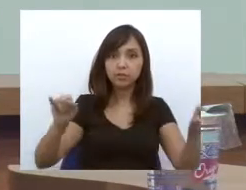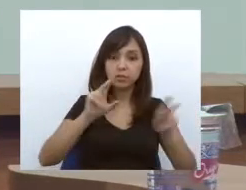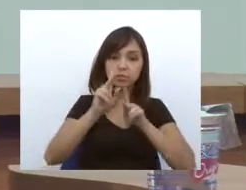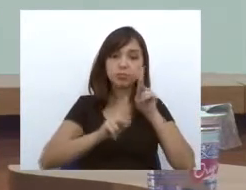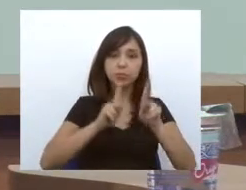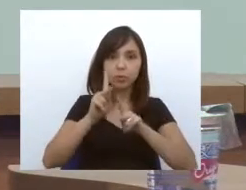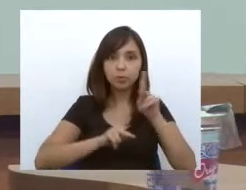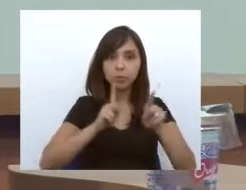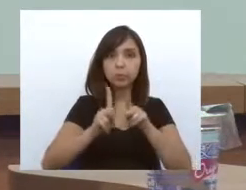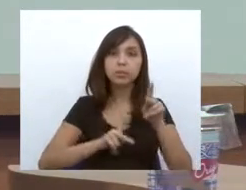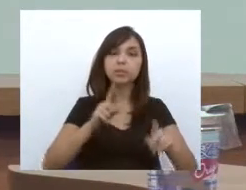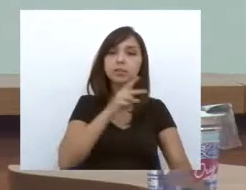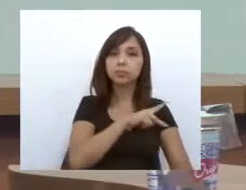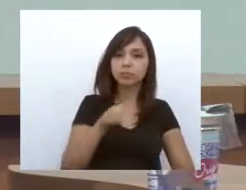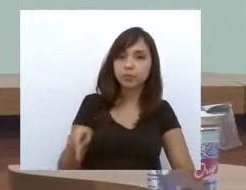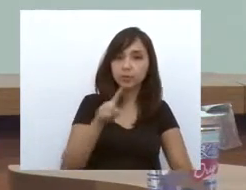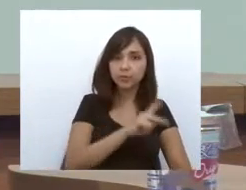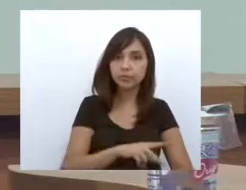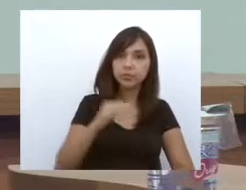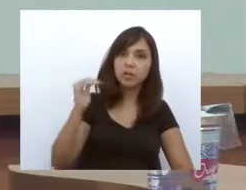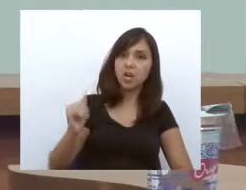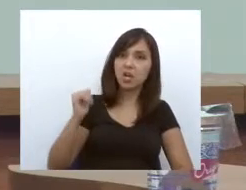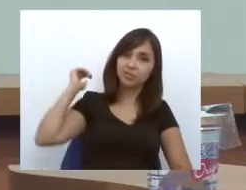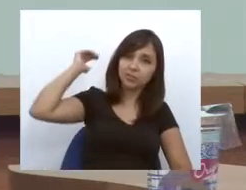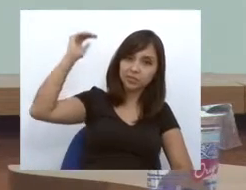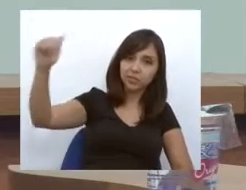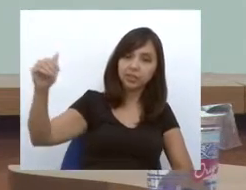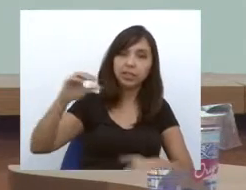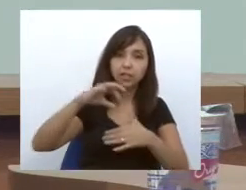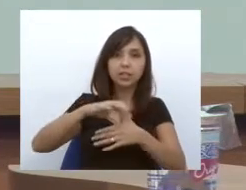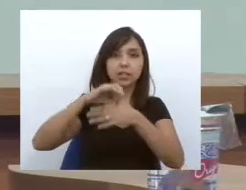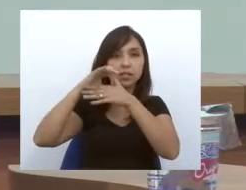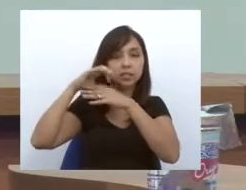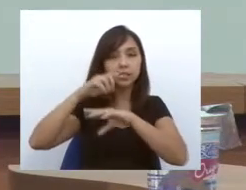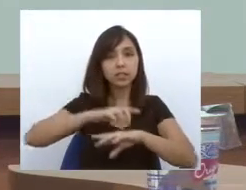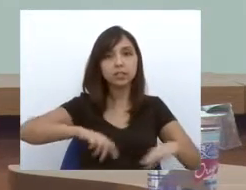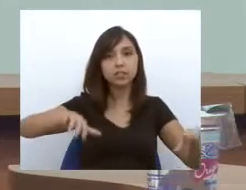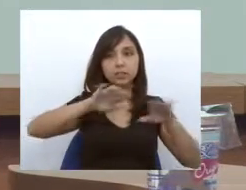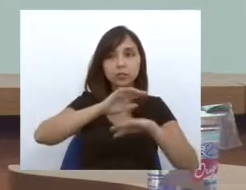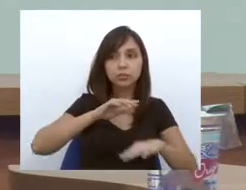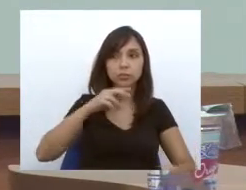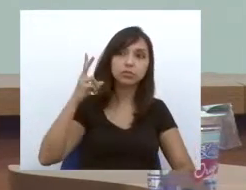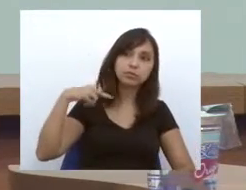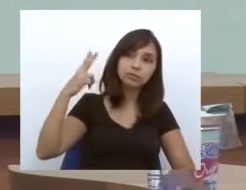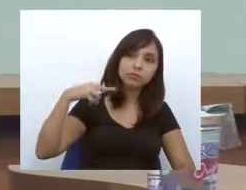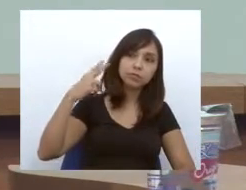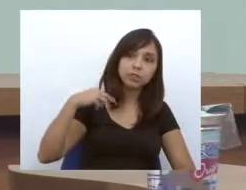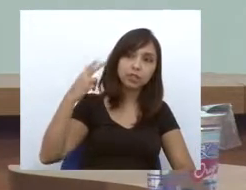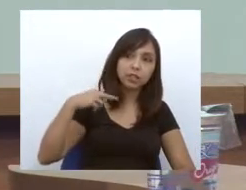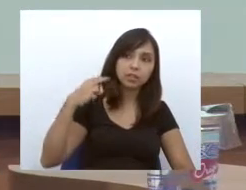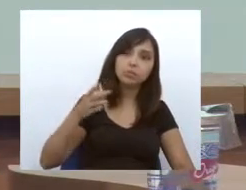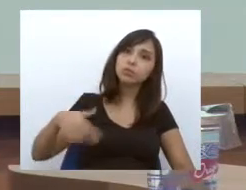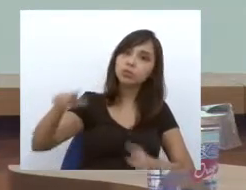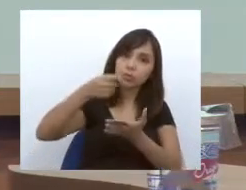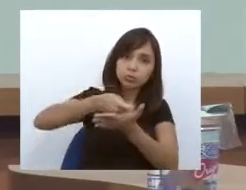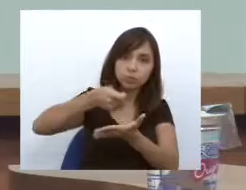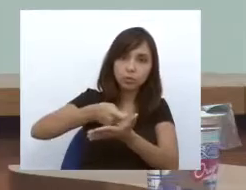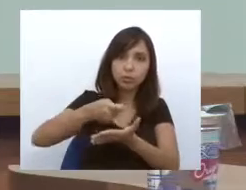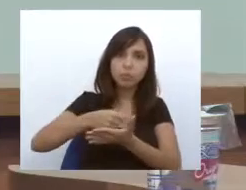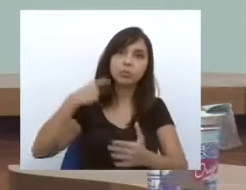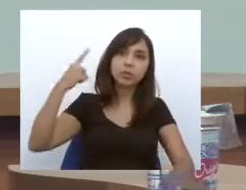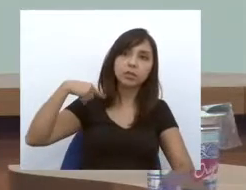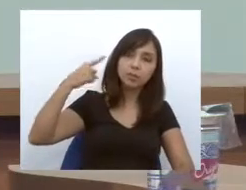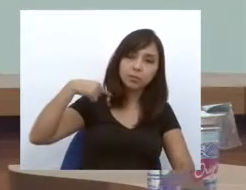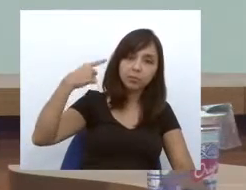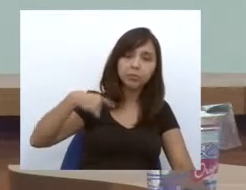População, professores, autoridades, lideranças de movimento de bairro, os vereadores, eu sei, estão sendo cobrados, os